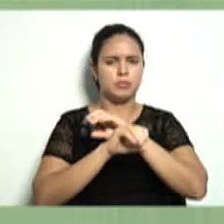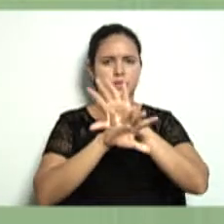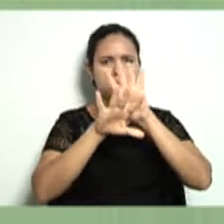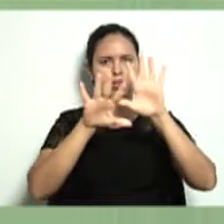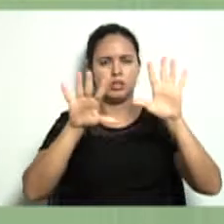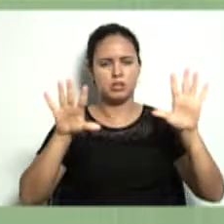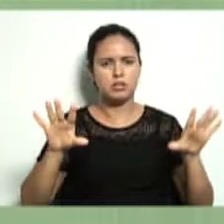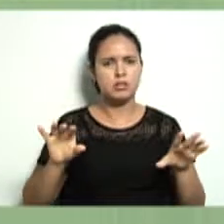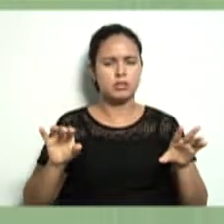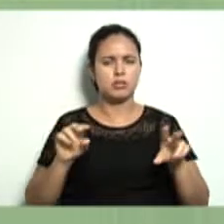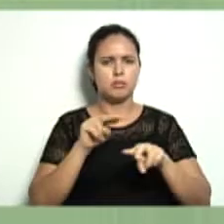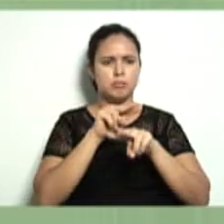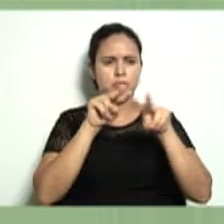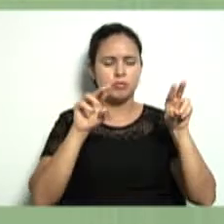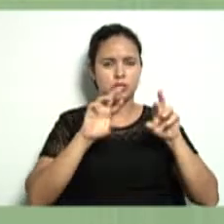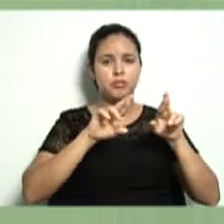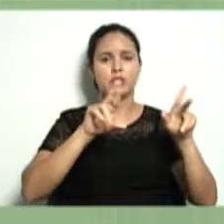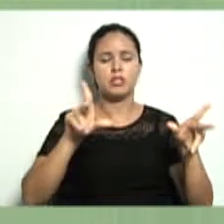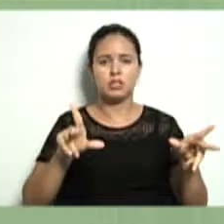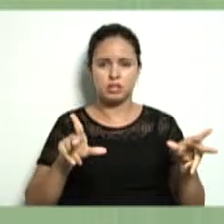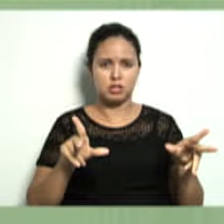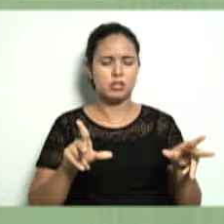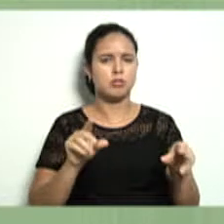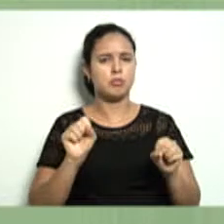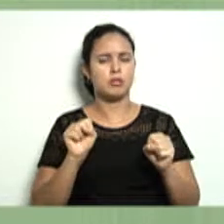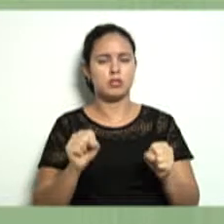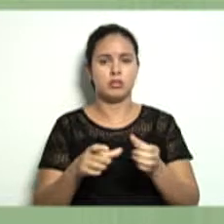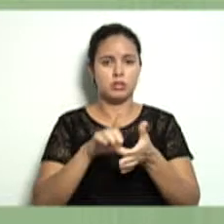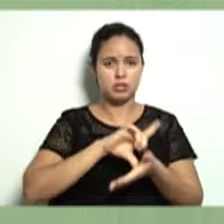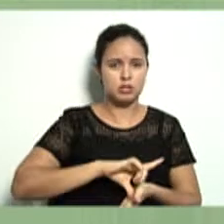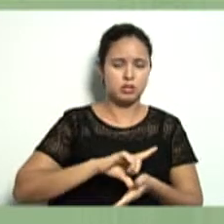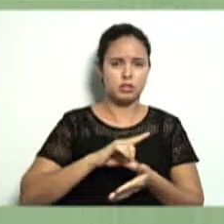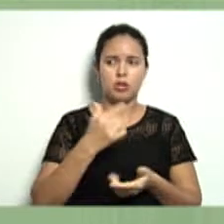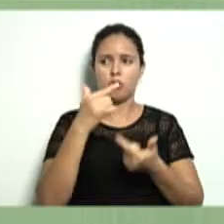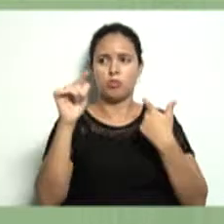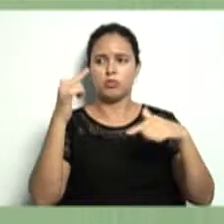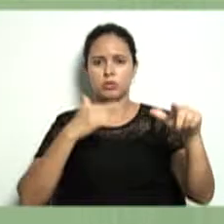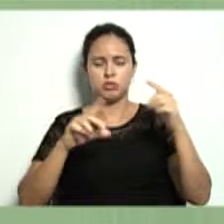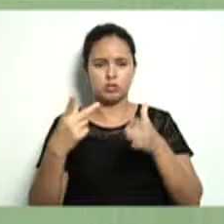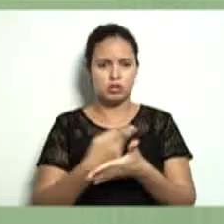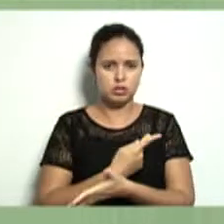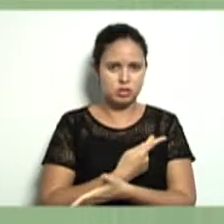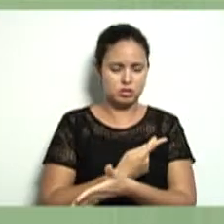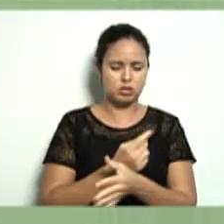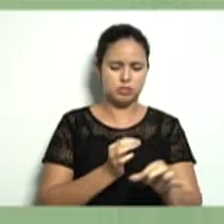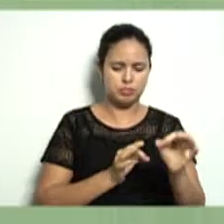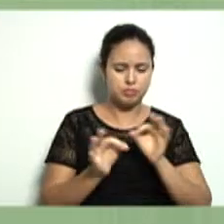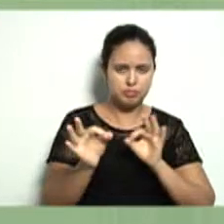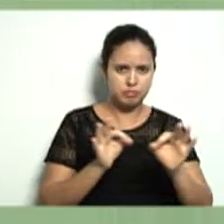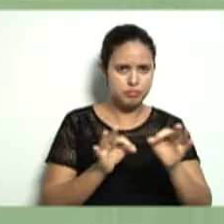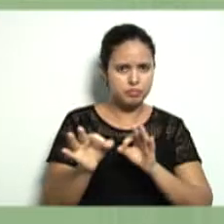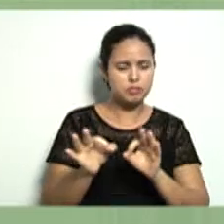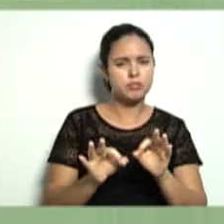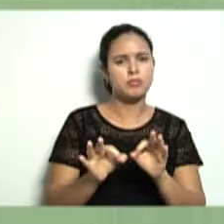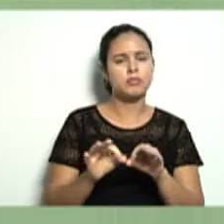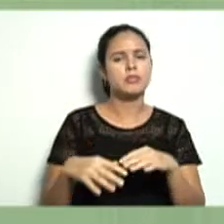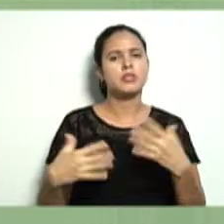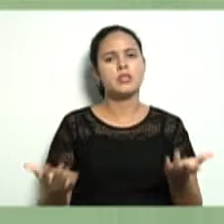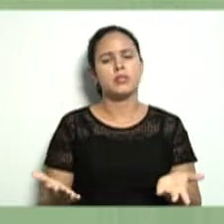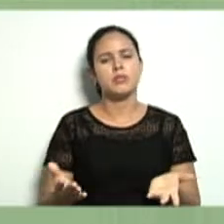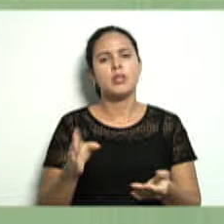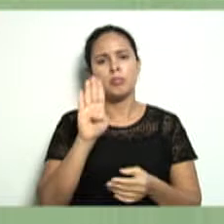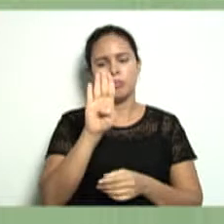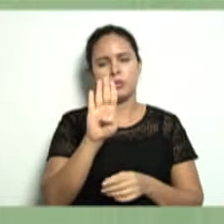um olhar diferente, vai poder antecipar várias outras situações em relação ao planejamento. Então, essa